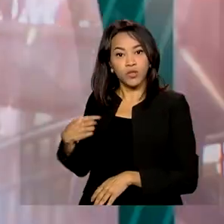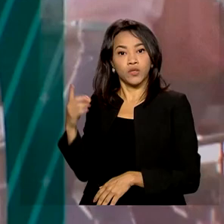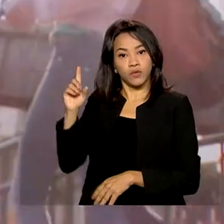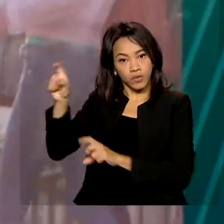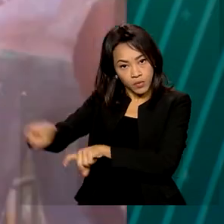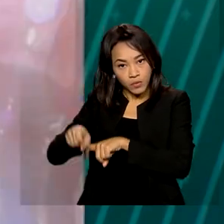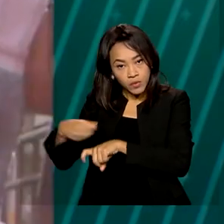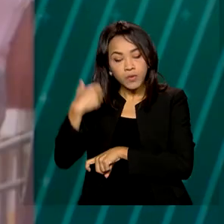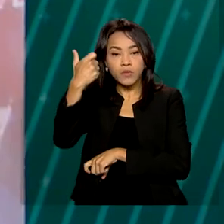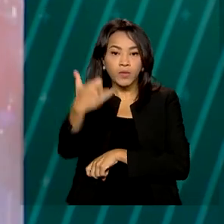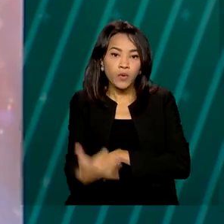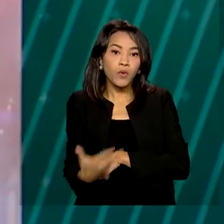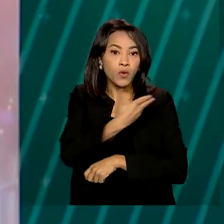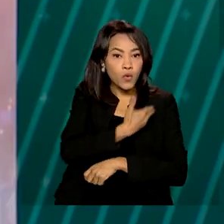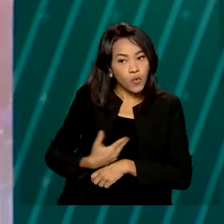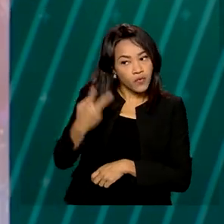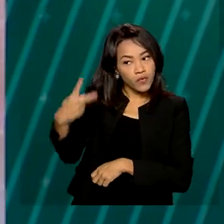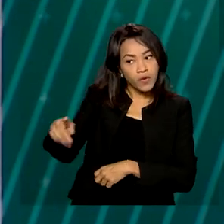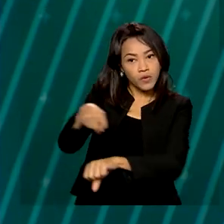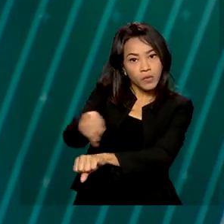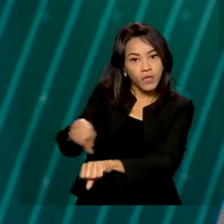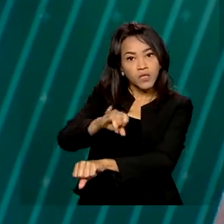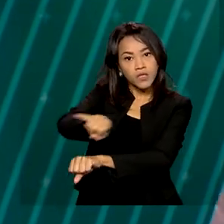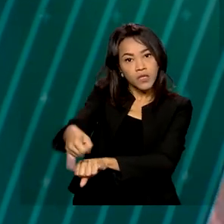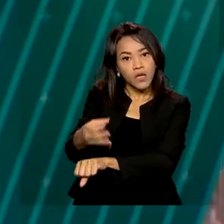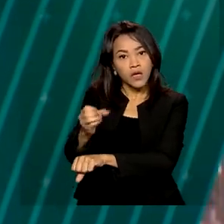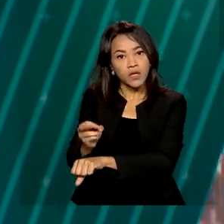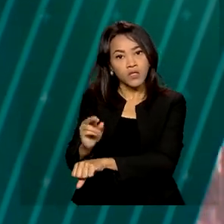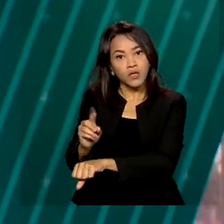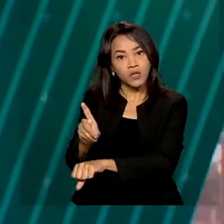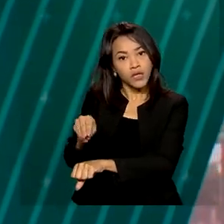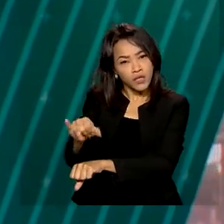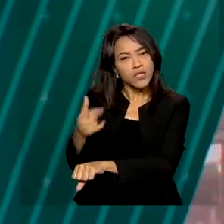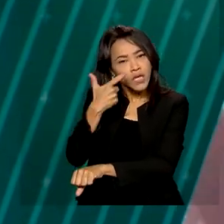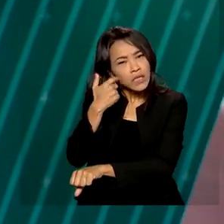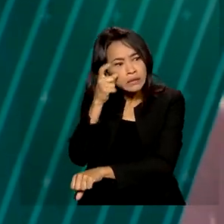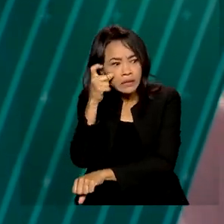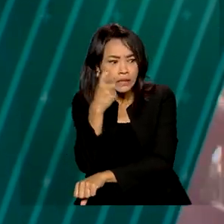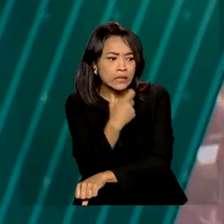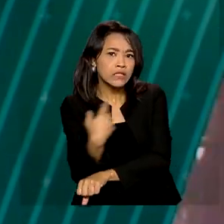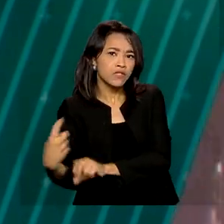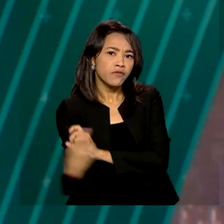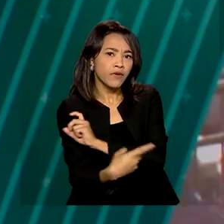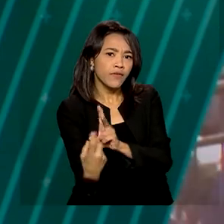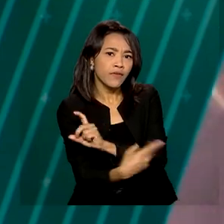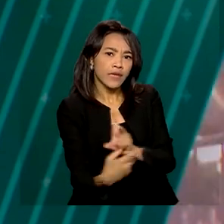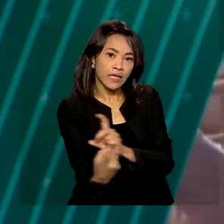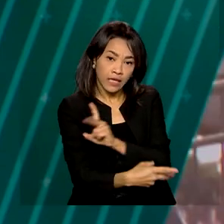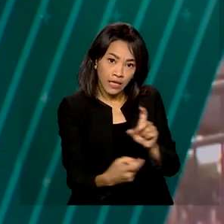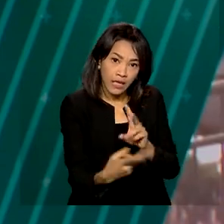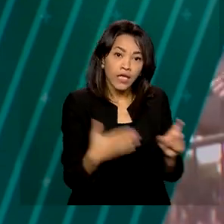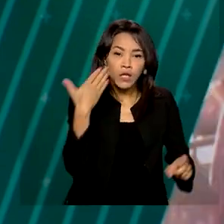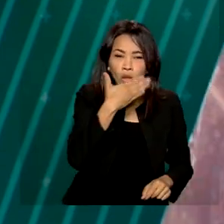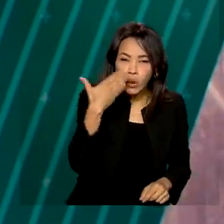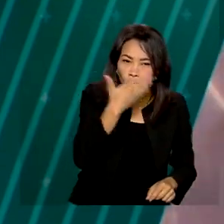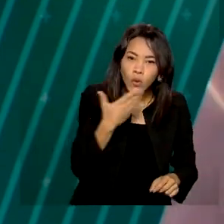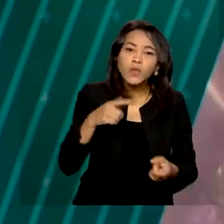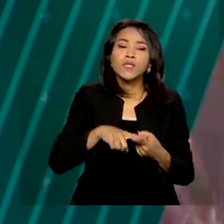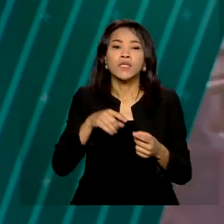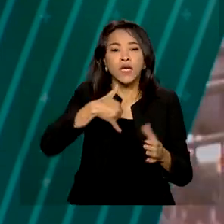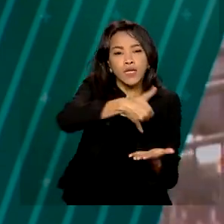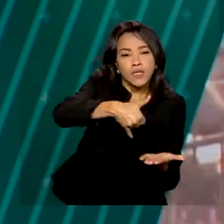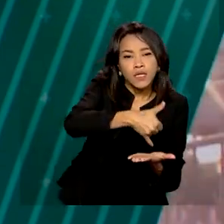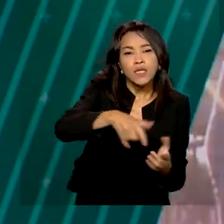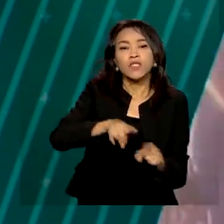Marcos Montes o governo da Jordânia também apresentou a possibilidade de vender para o Brasil azeites doces e tâmaras e de comprar